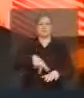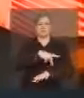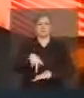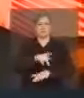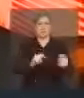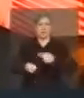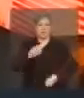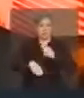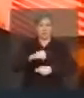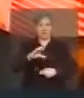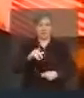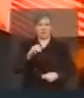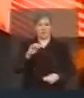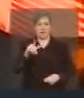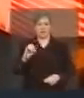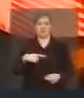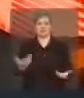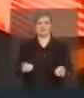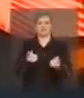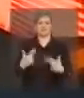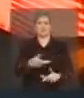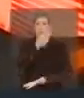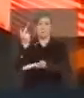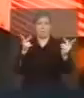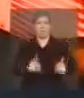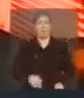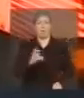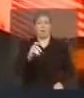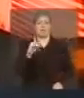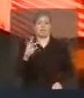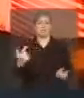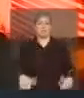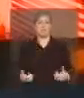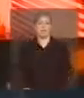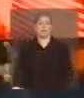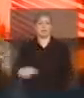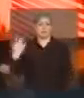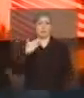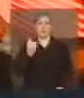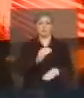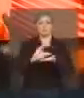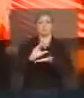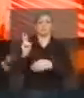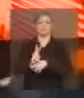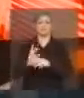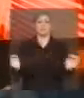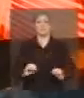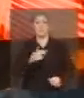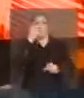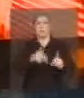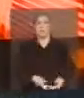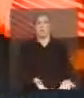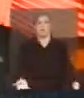esse, que o povo não tem capital, que não tem crédito e que os bancos não emprestam dinheiro para o